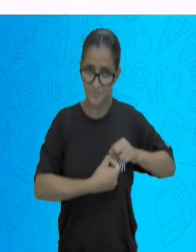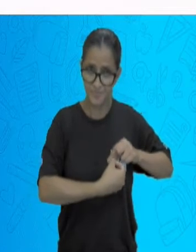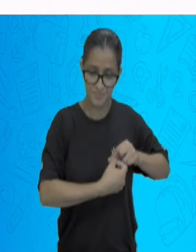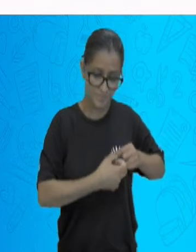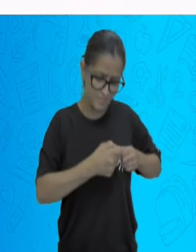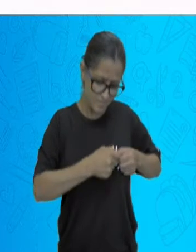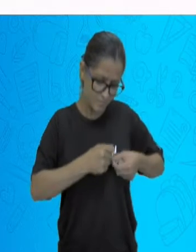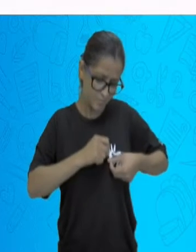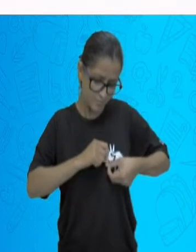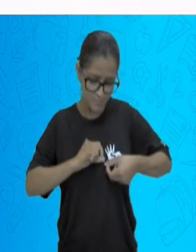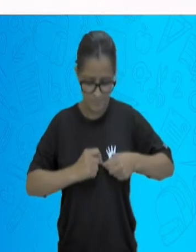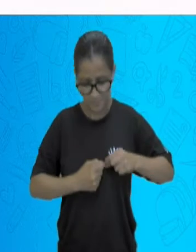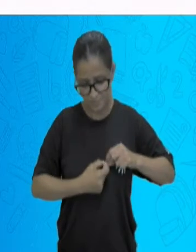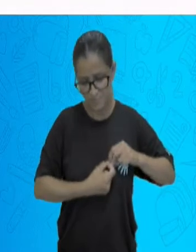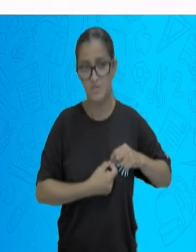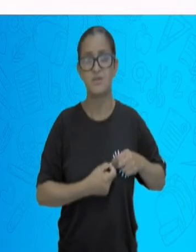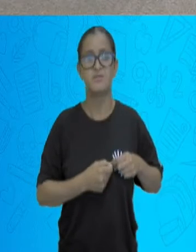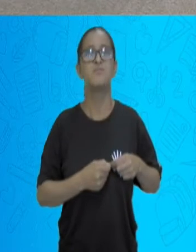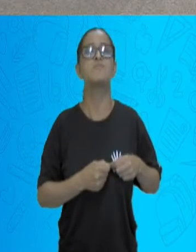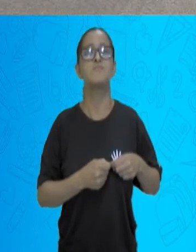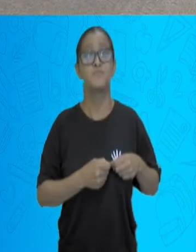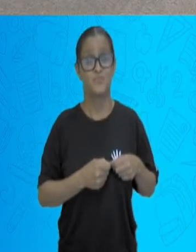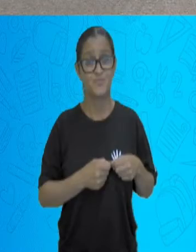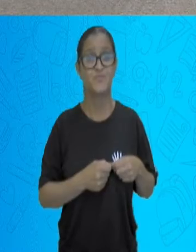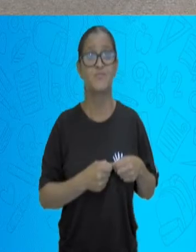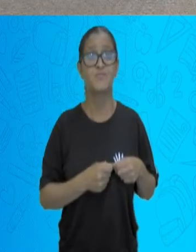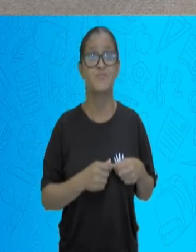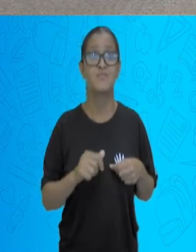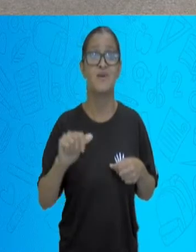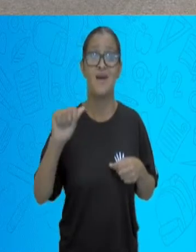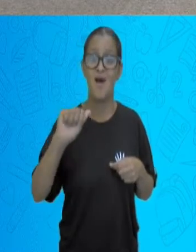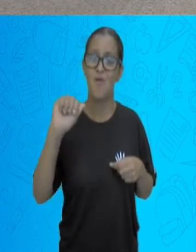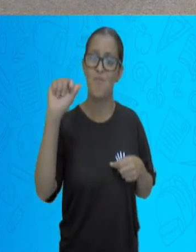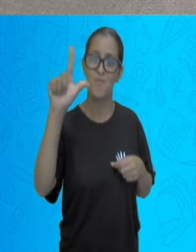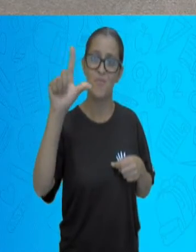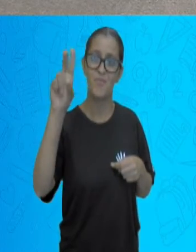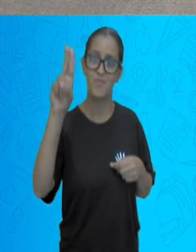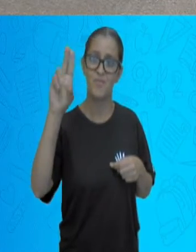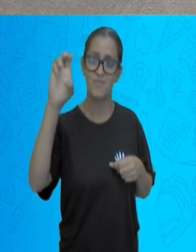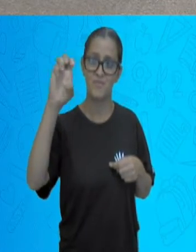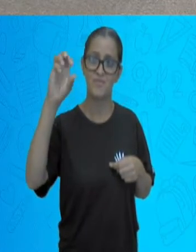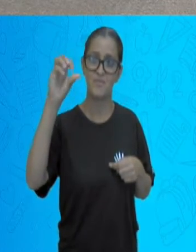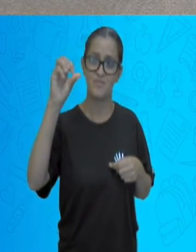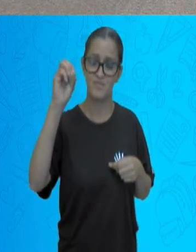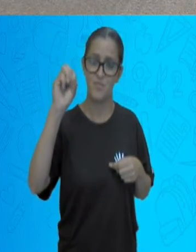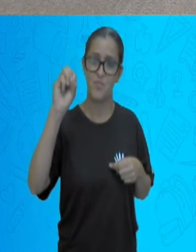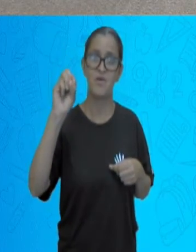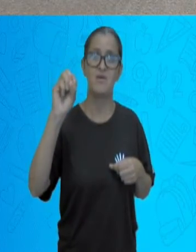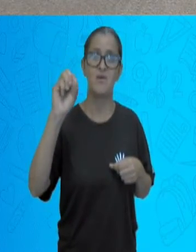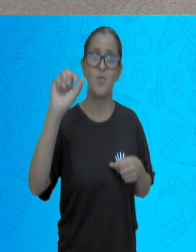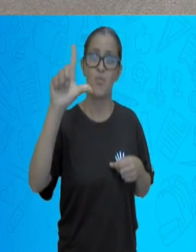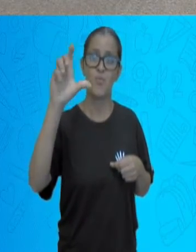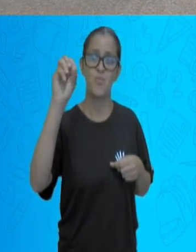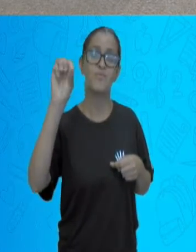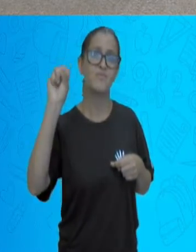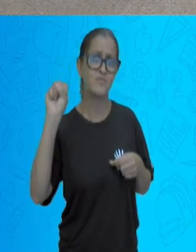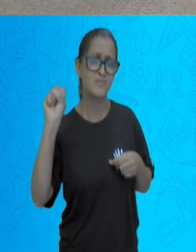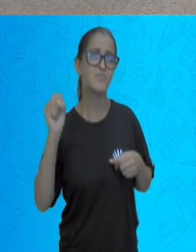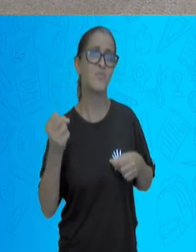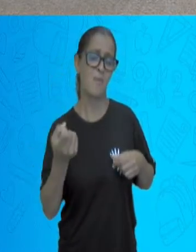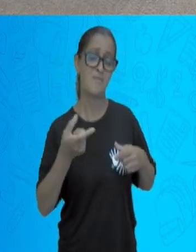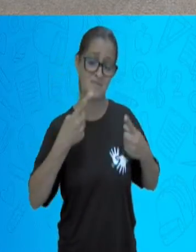caixinhos organizados são chamados de alvéolos pulmonares. Lá nos